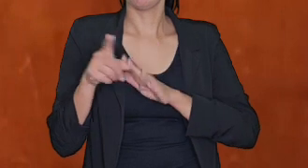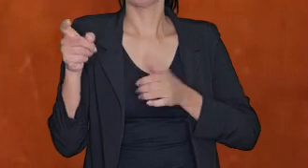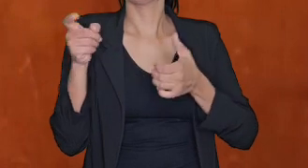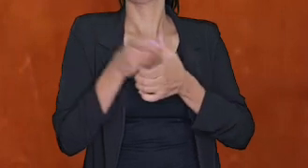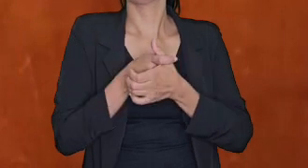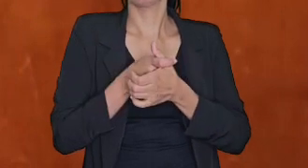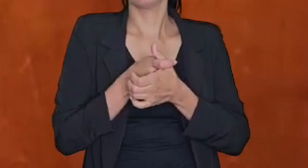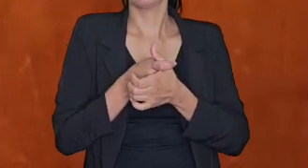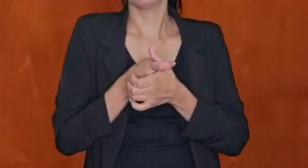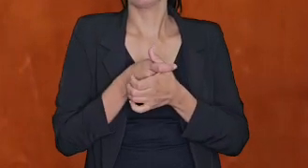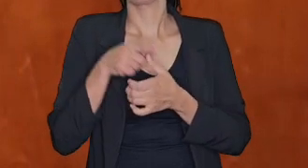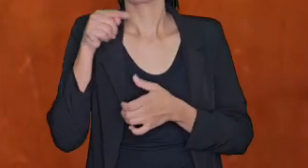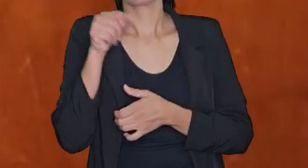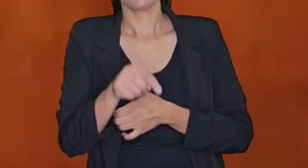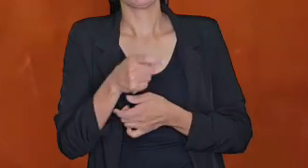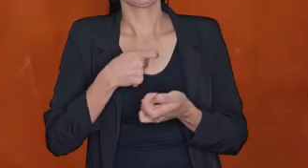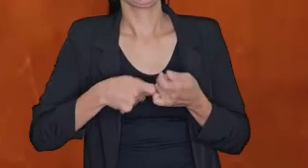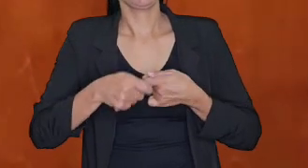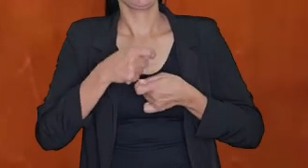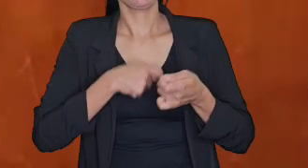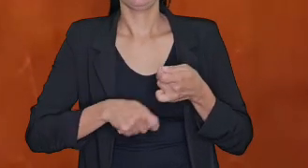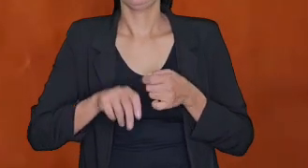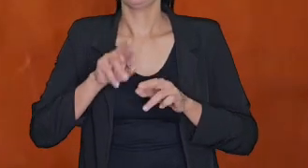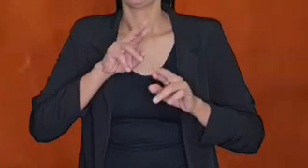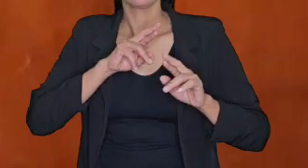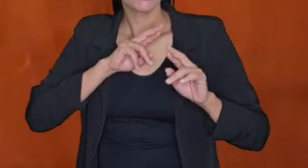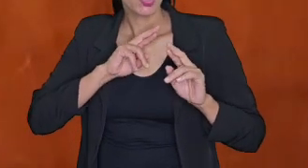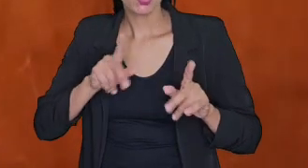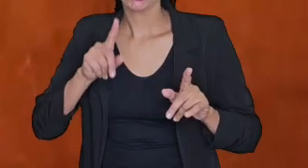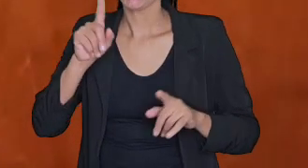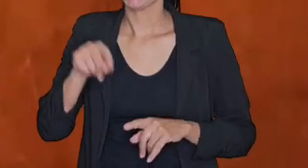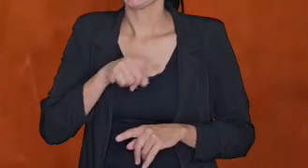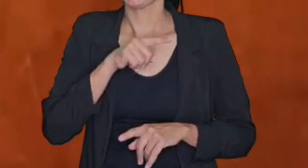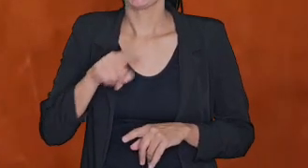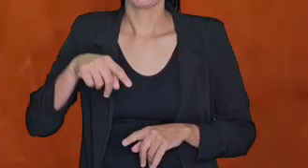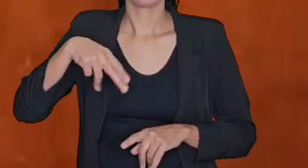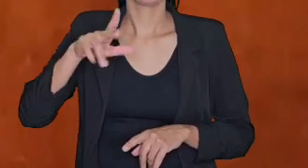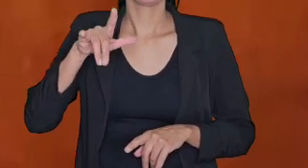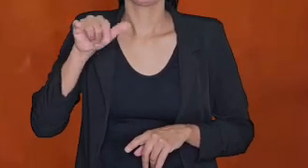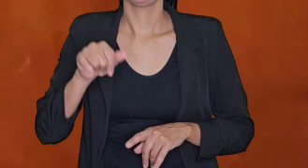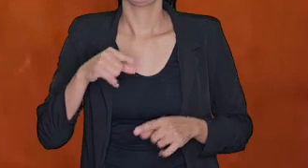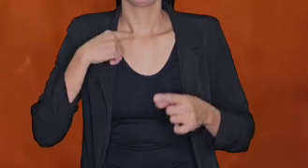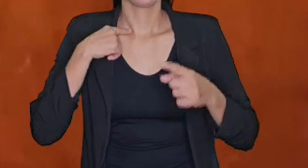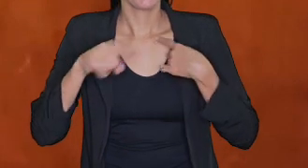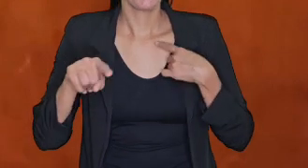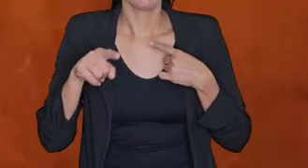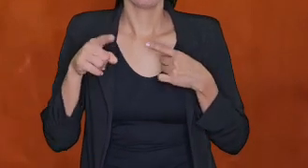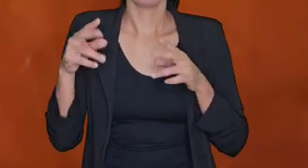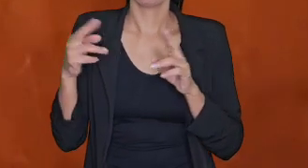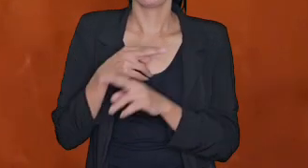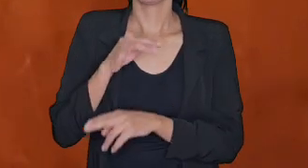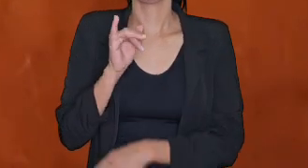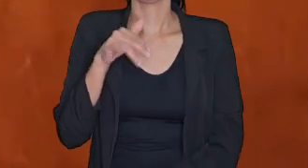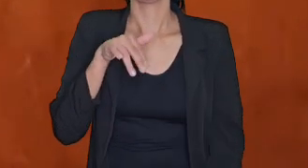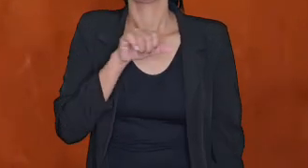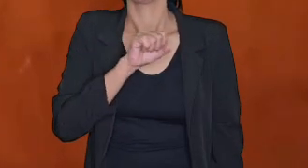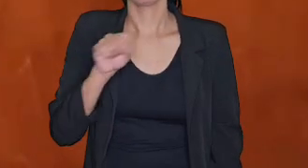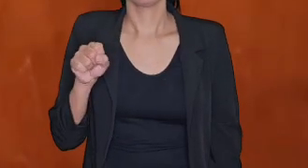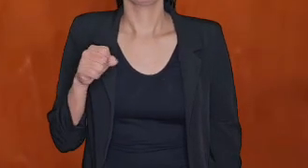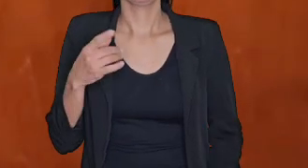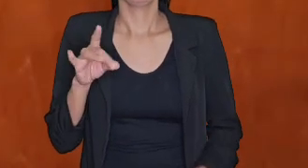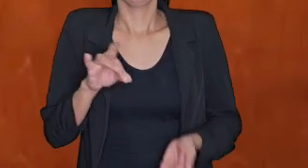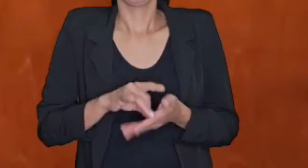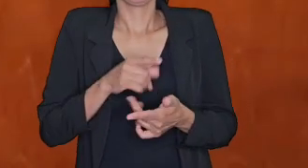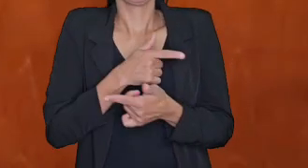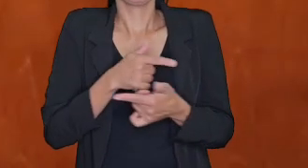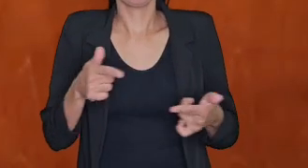a apresentação da certidão negativa de débitos, esse negócio não é nulo, esse negócio é ineficaz em